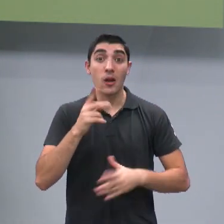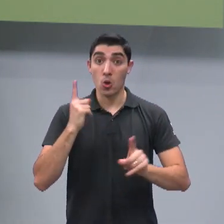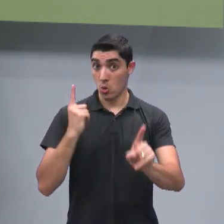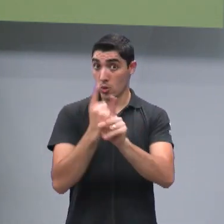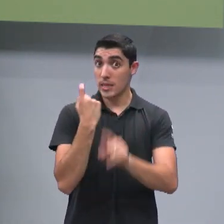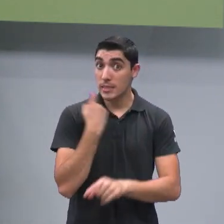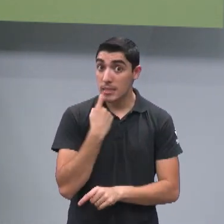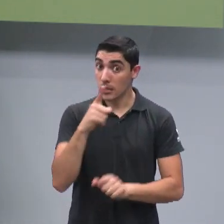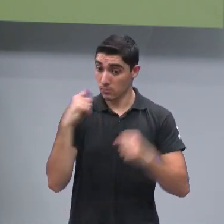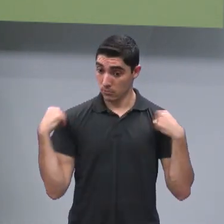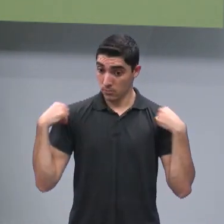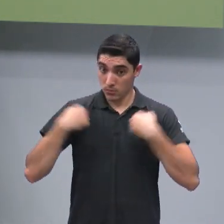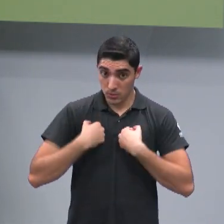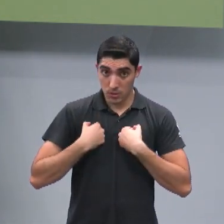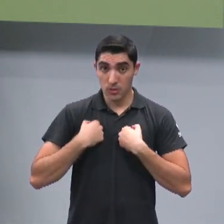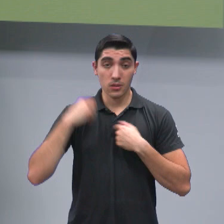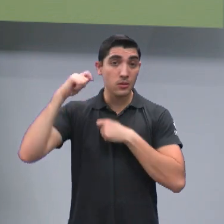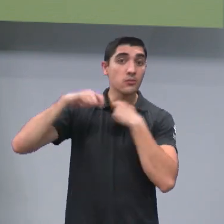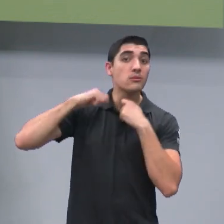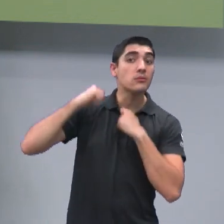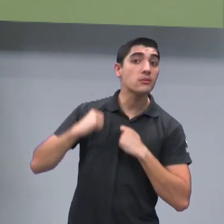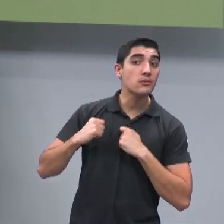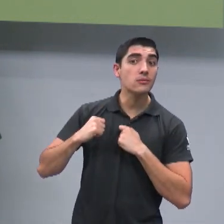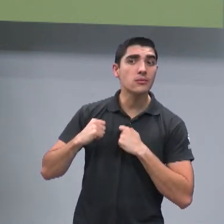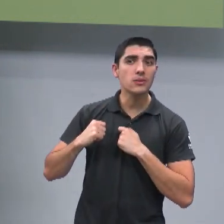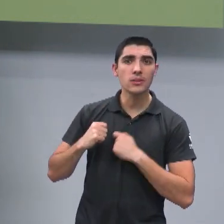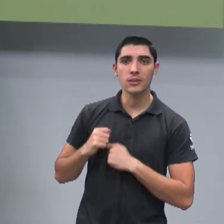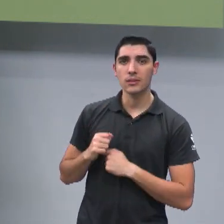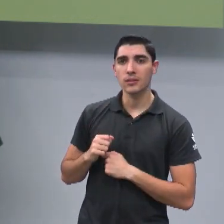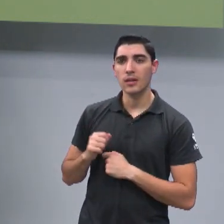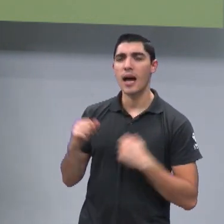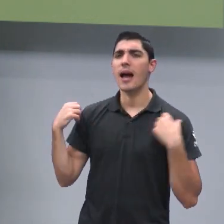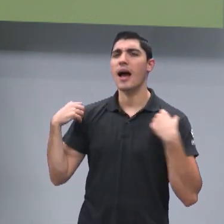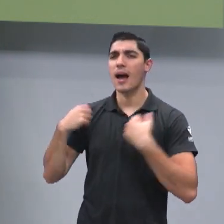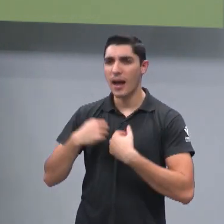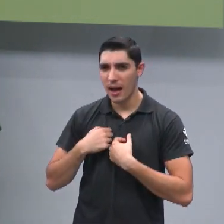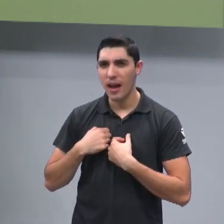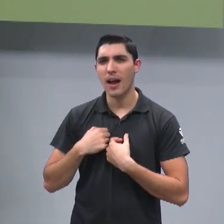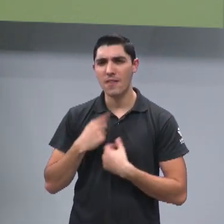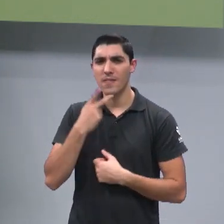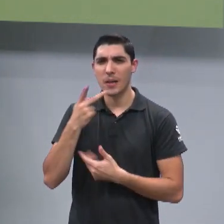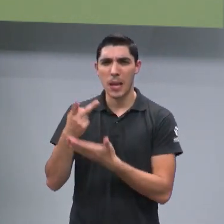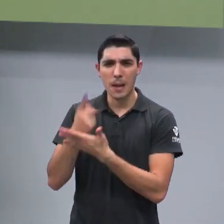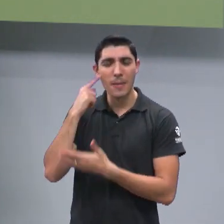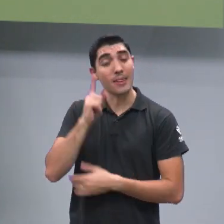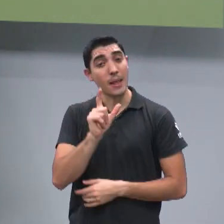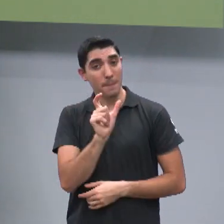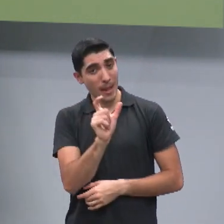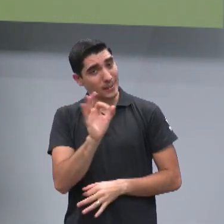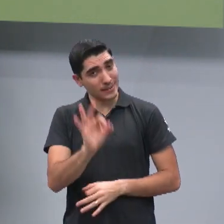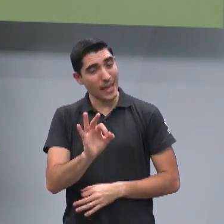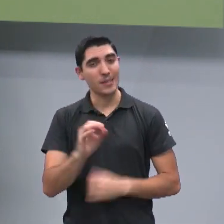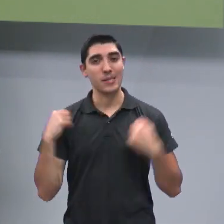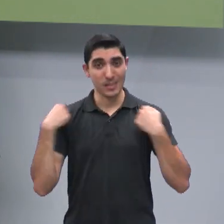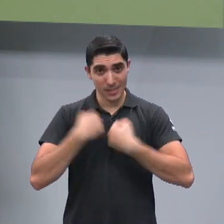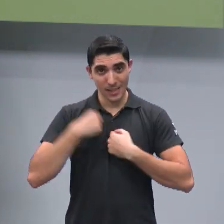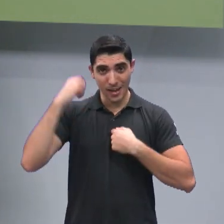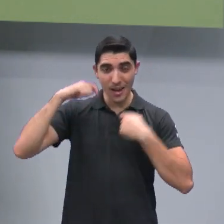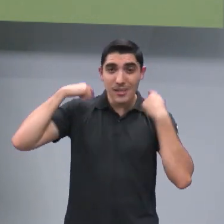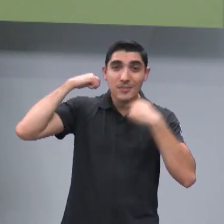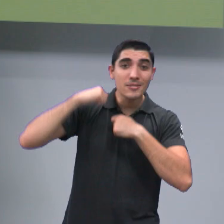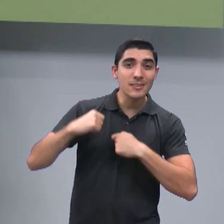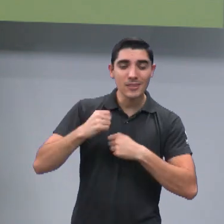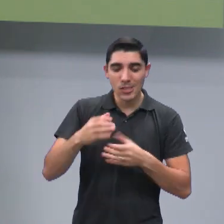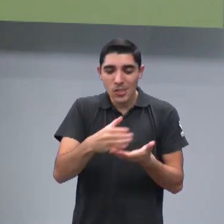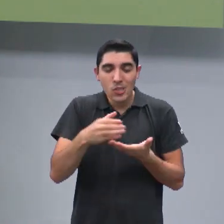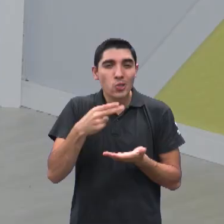coloque casalho, cachecol... Casalho? Agasalho? Agasalho, de casalho. Não, agasalho, o cachecol, o chocolate quente e é